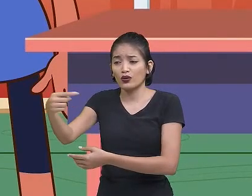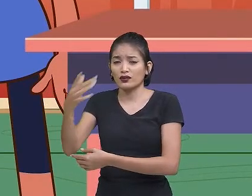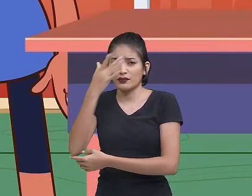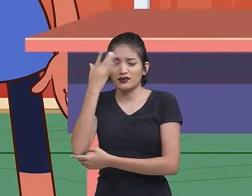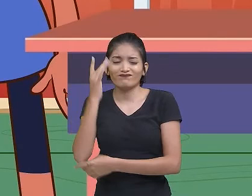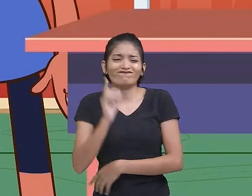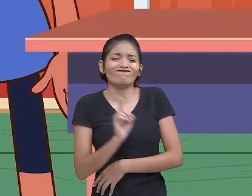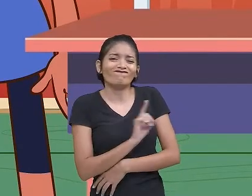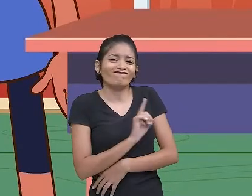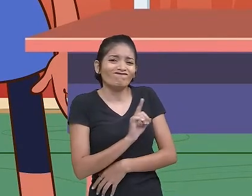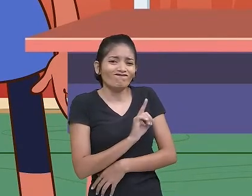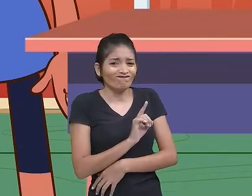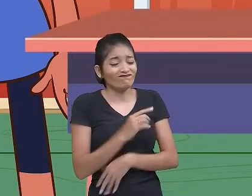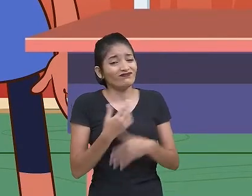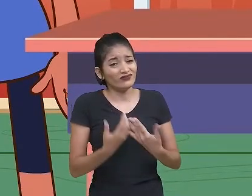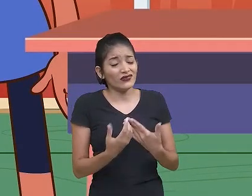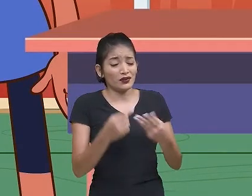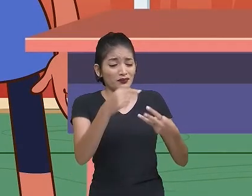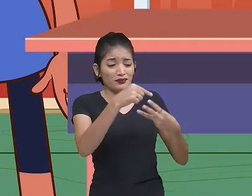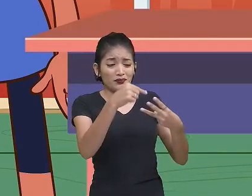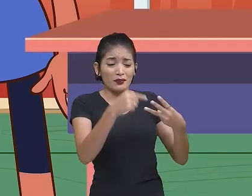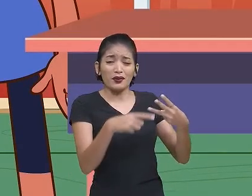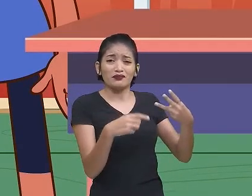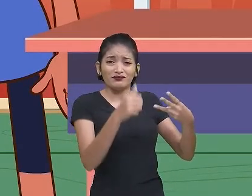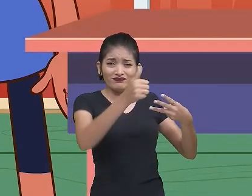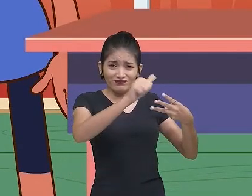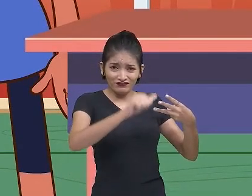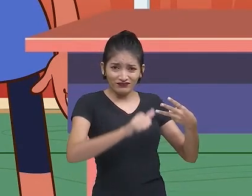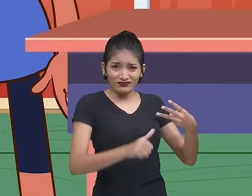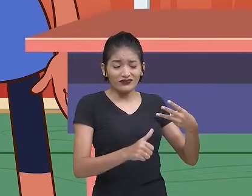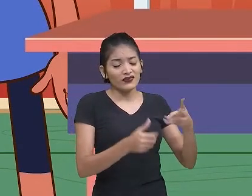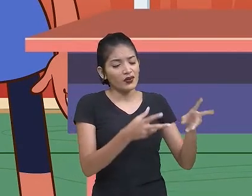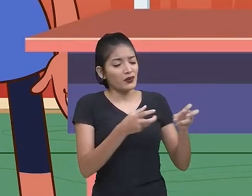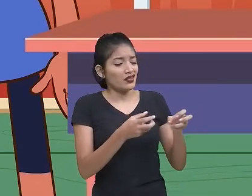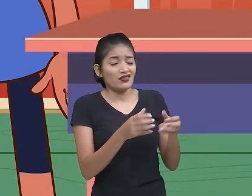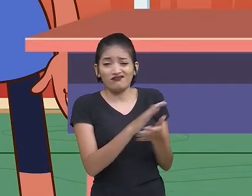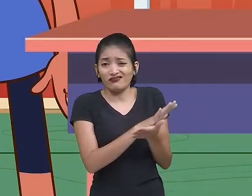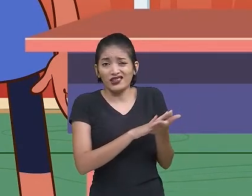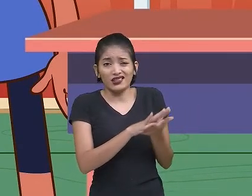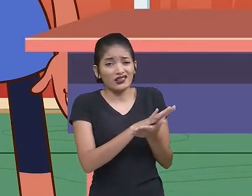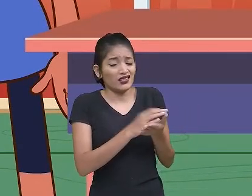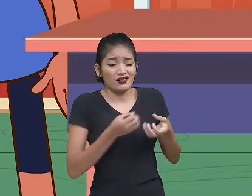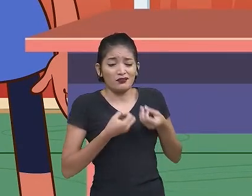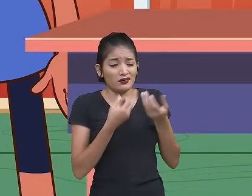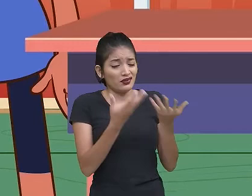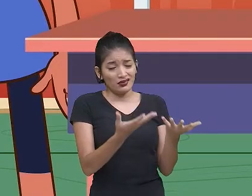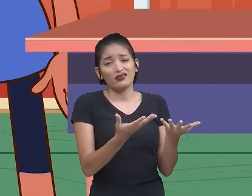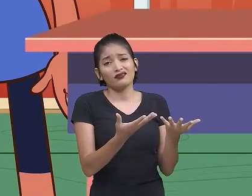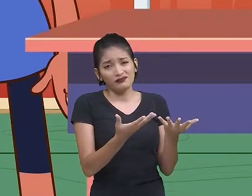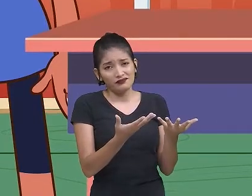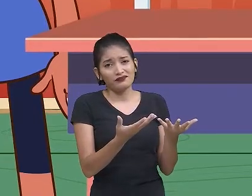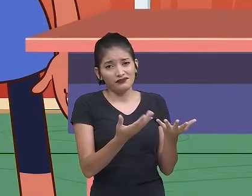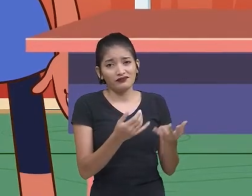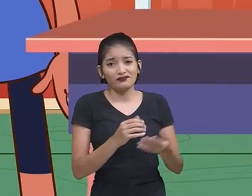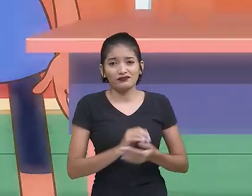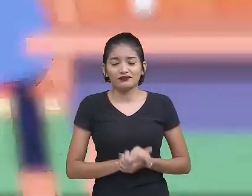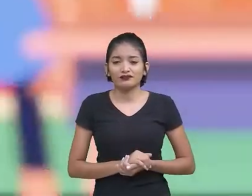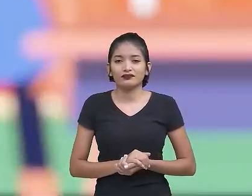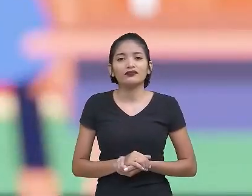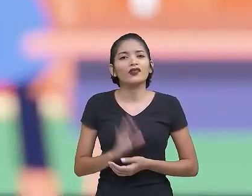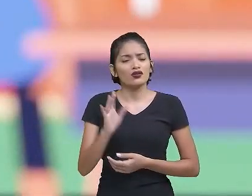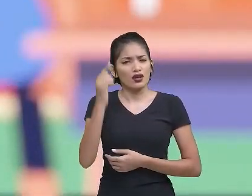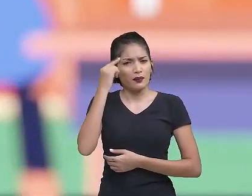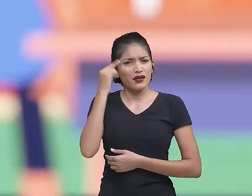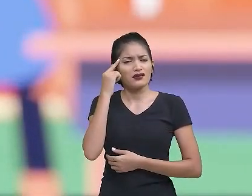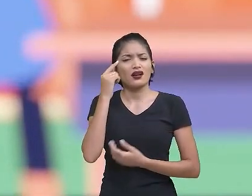professora. Passando nessas 3 peneiras, vi que não sobrou nada mesmo do que eu ia lhe contar. Já pensaram como as